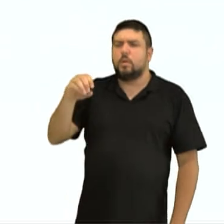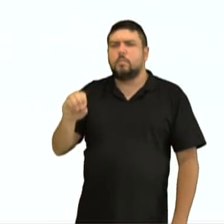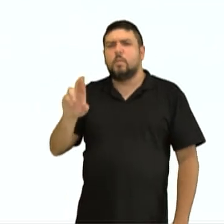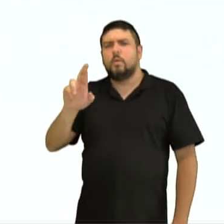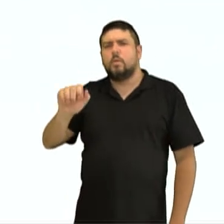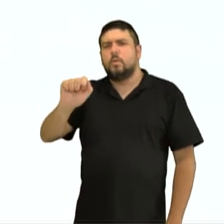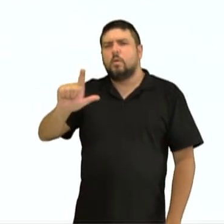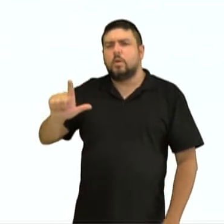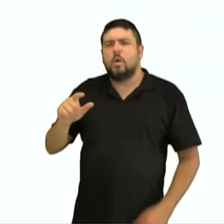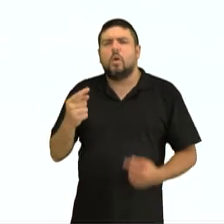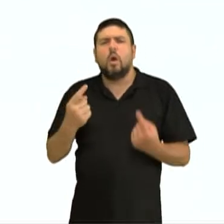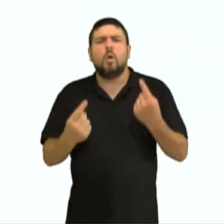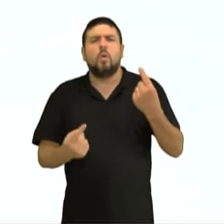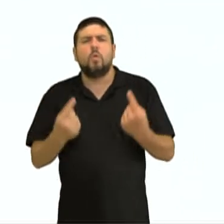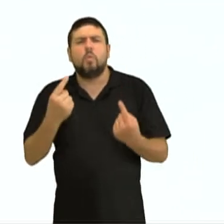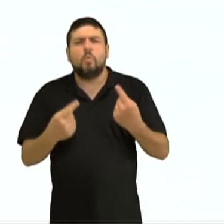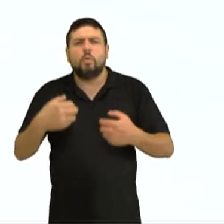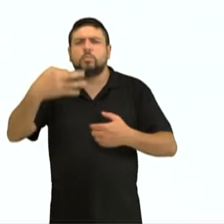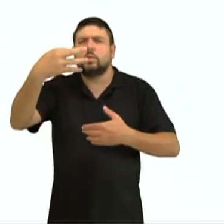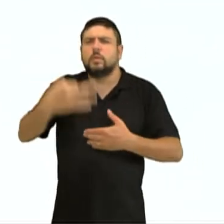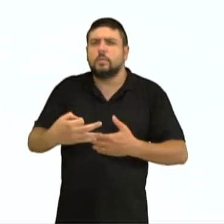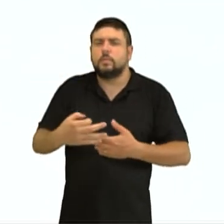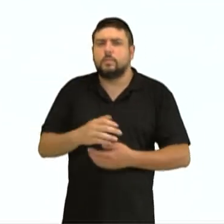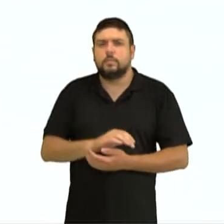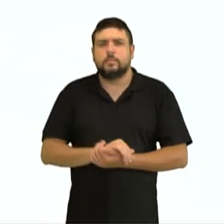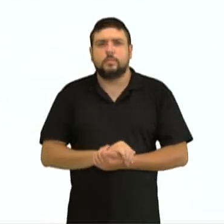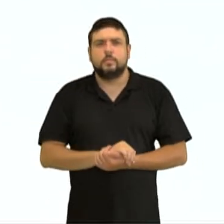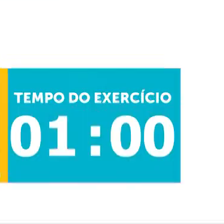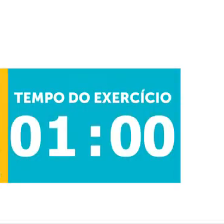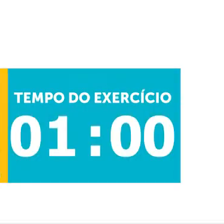qual das alternativas está correta? Responde aí.